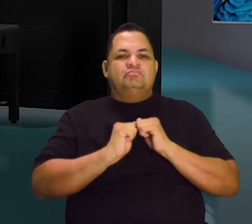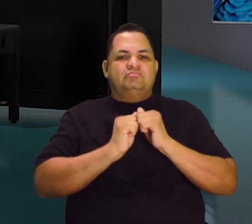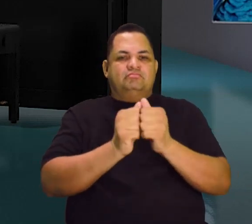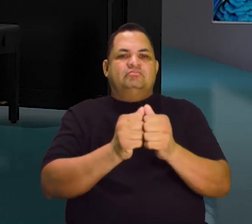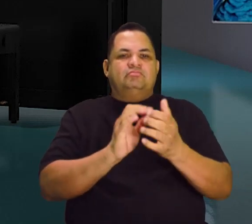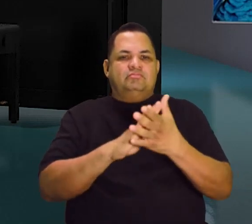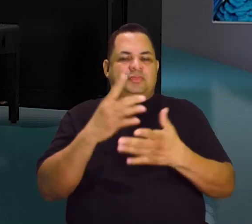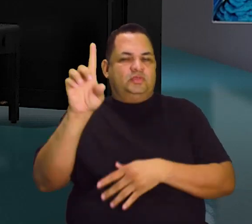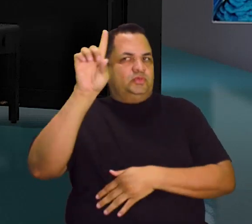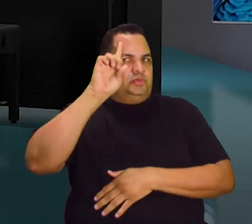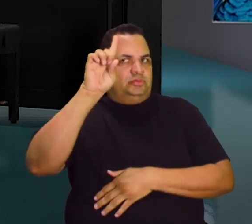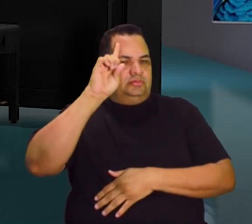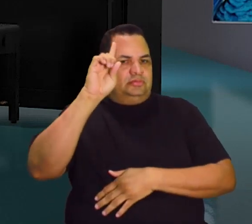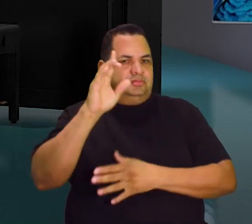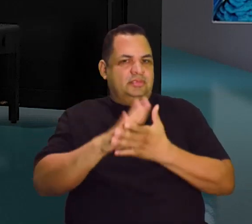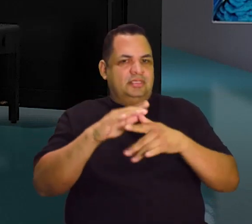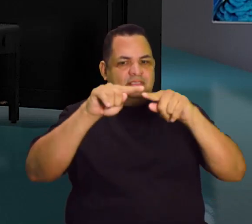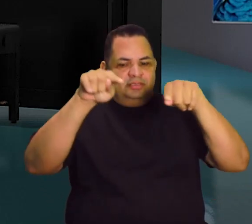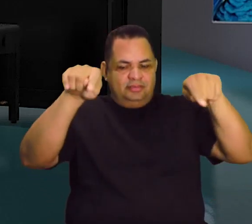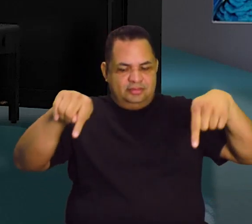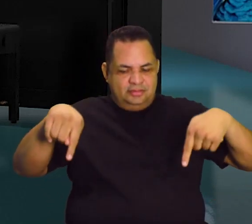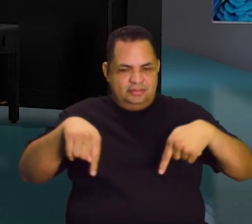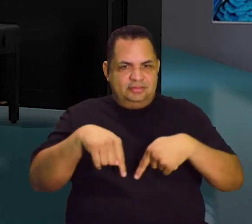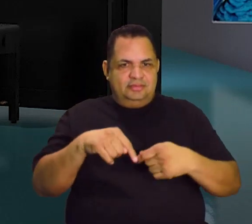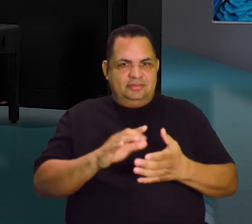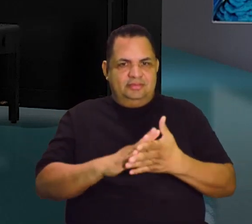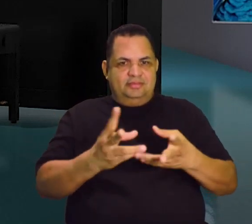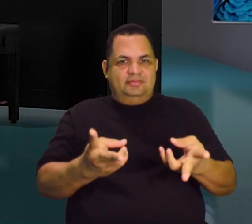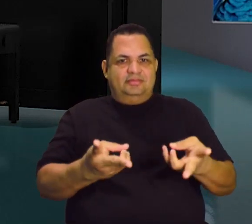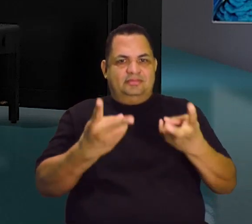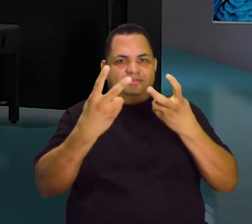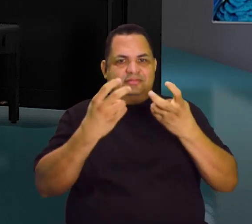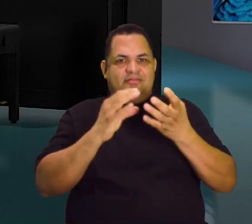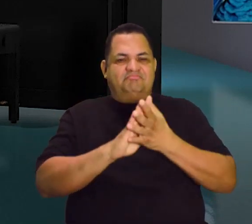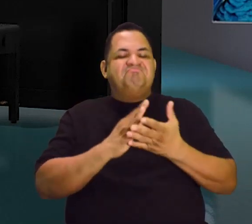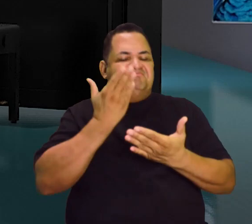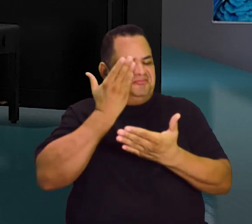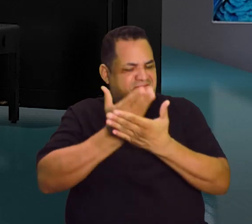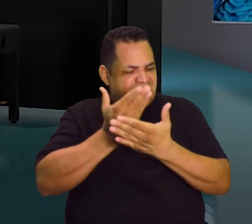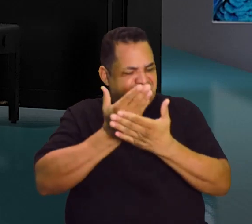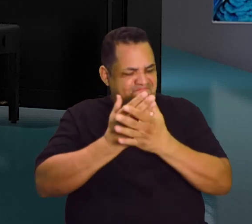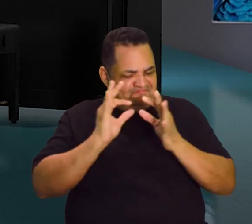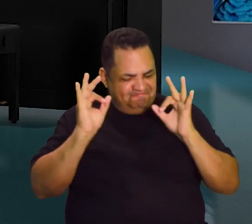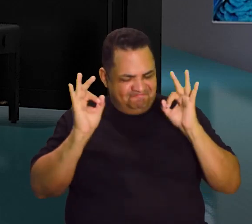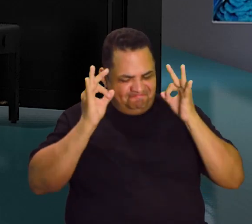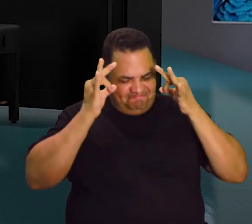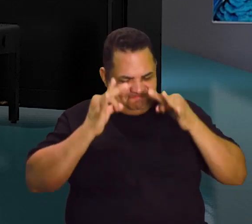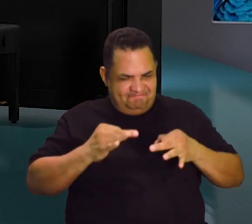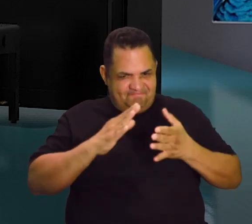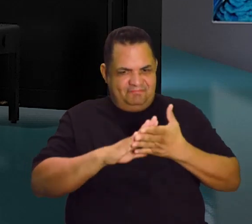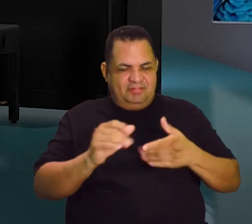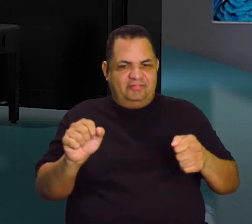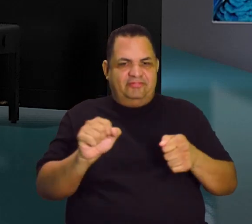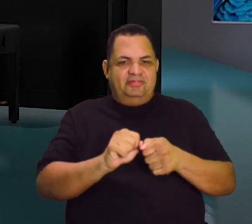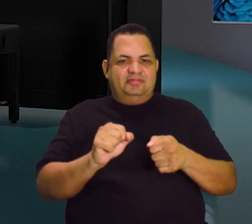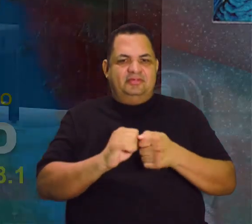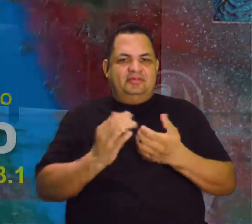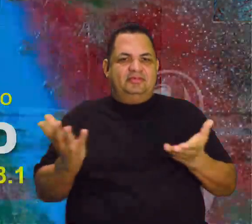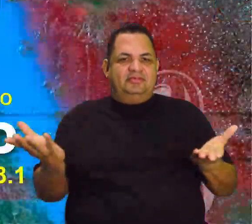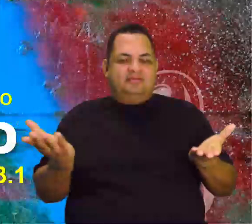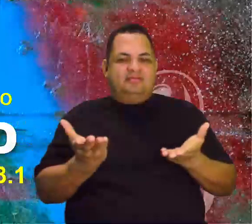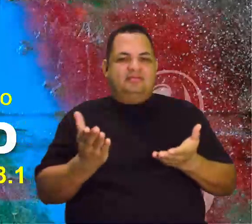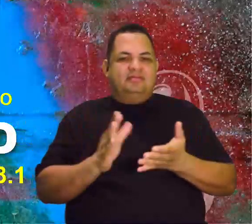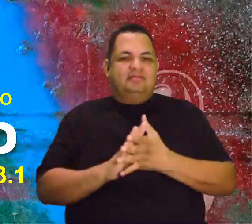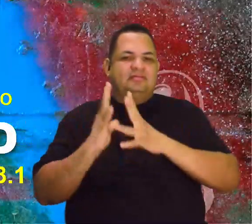da rotina da sala de vocês e eu percebi que vocês são muito dedicados. Então vamos lá, vamos para a nossa revisão.